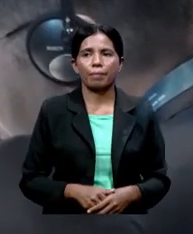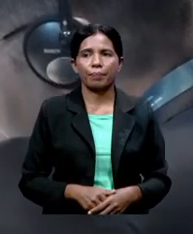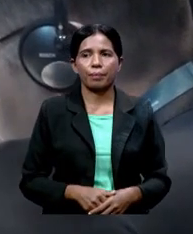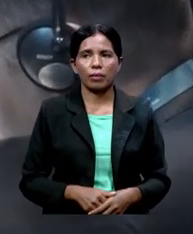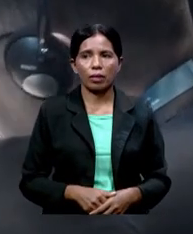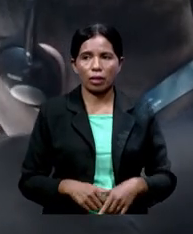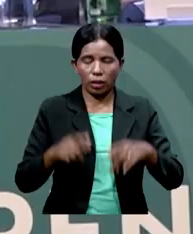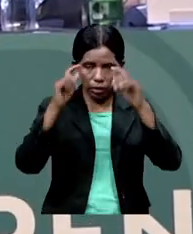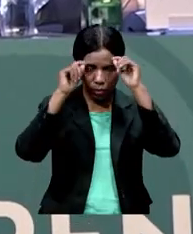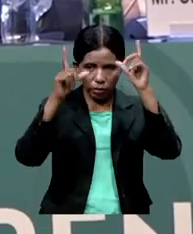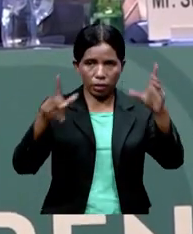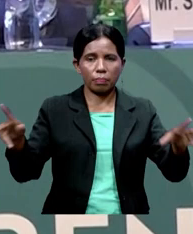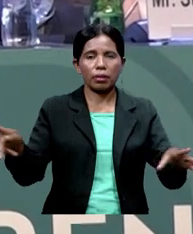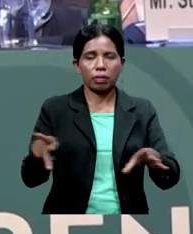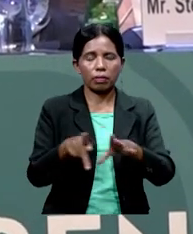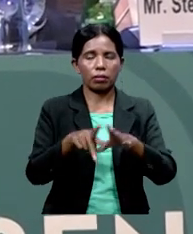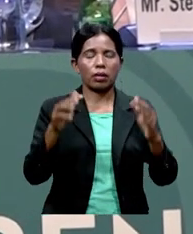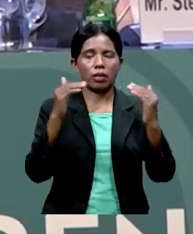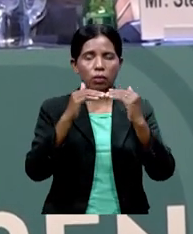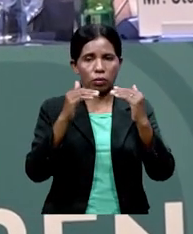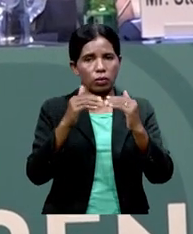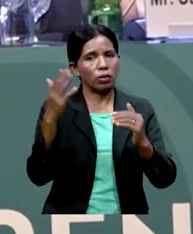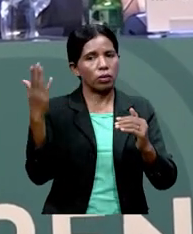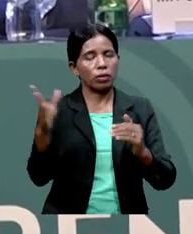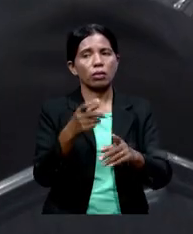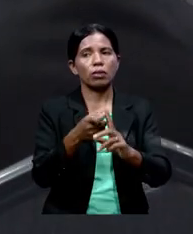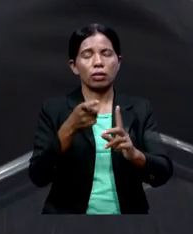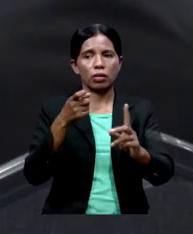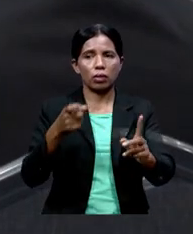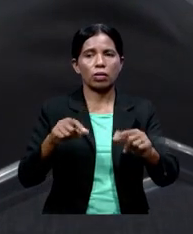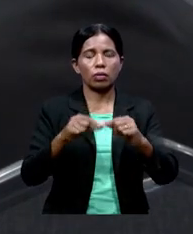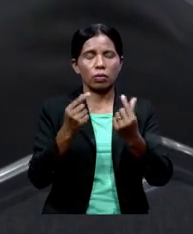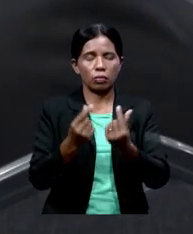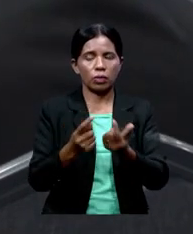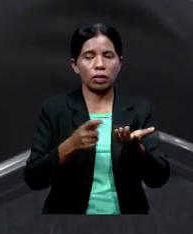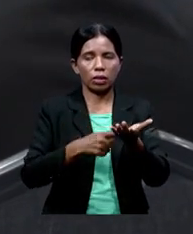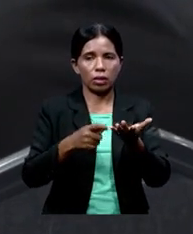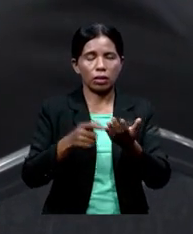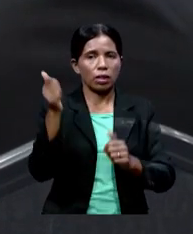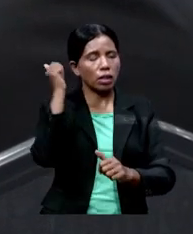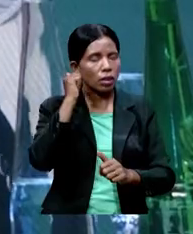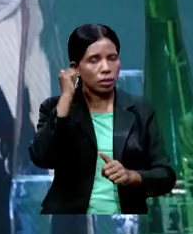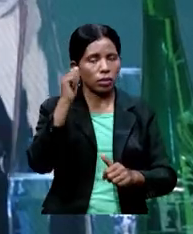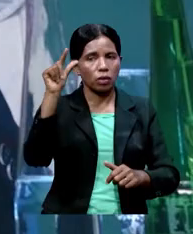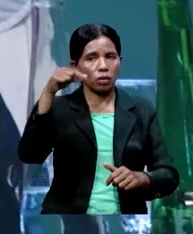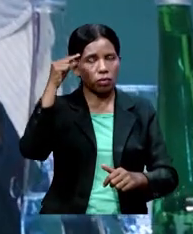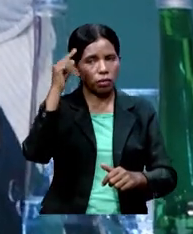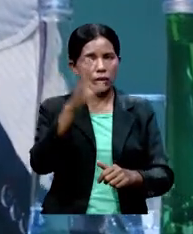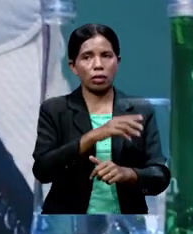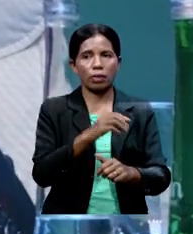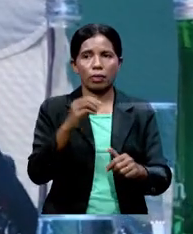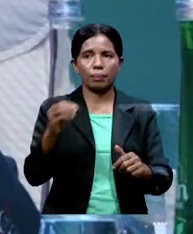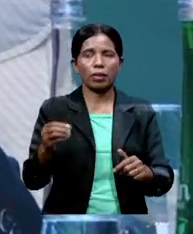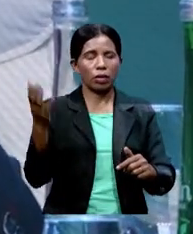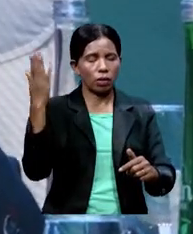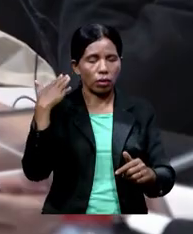Delegação Timor-Leste nebe participa e reunião refere composto husa equipa técnica e agência governamentais nebe mak